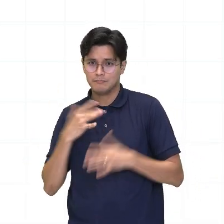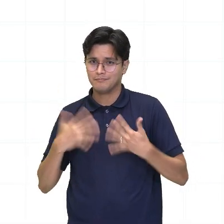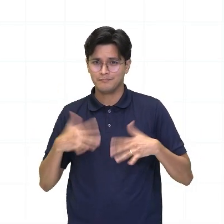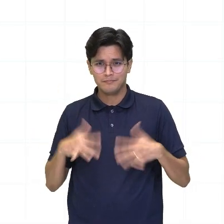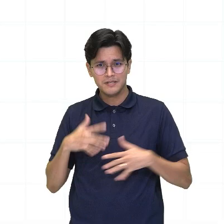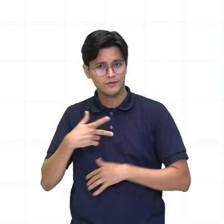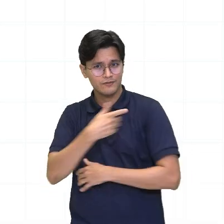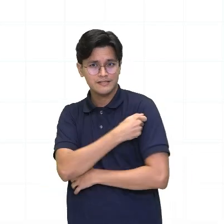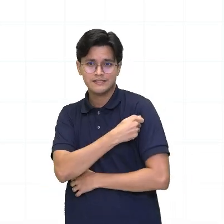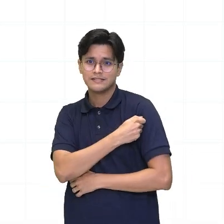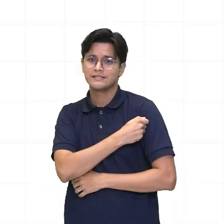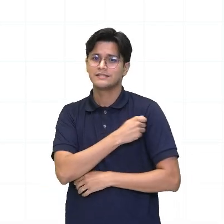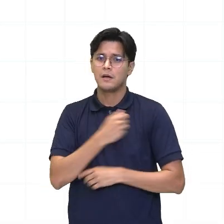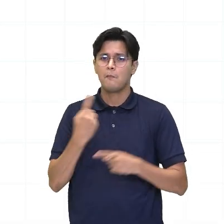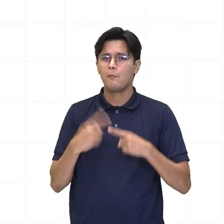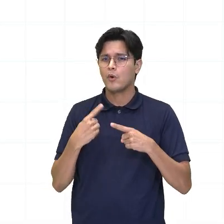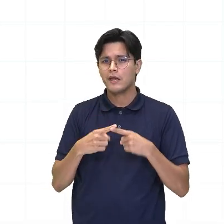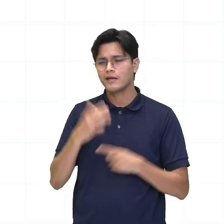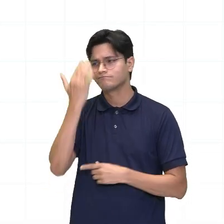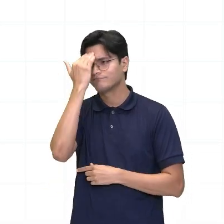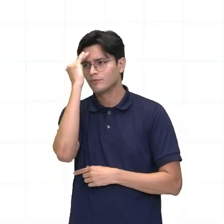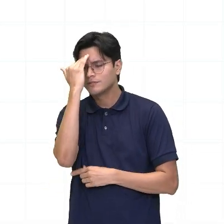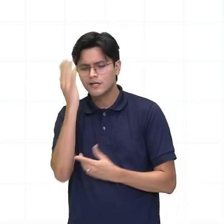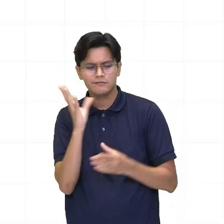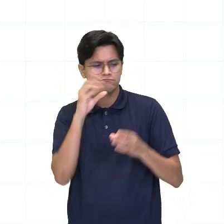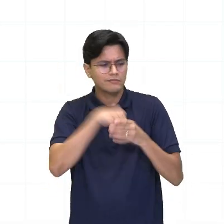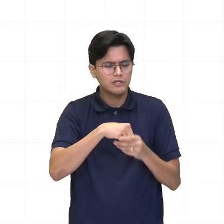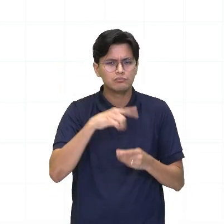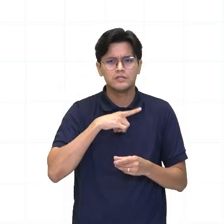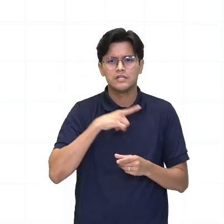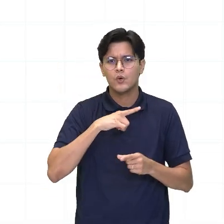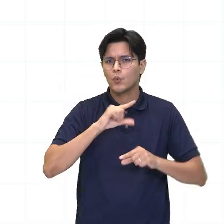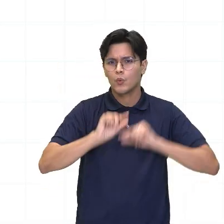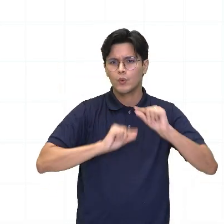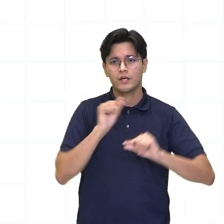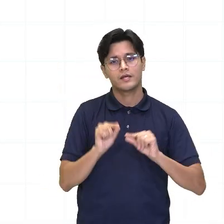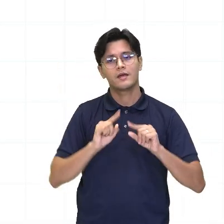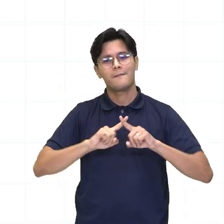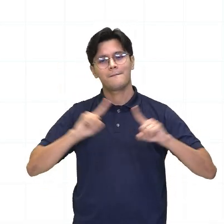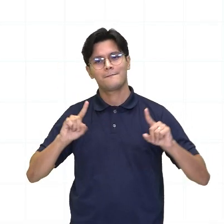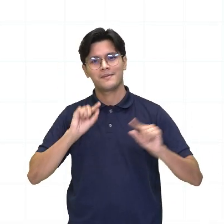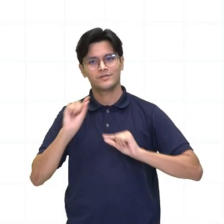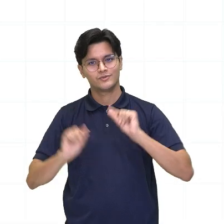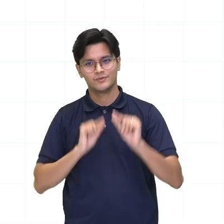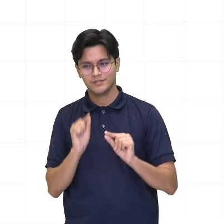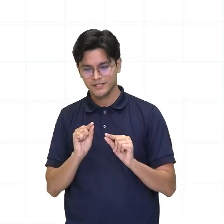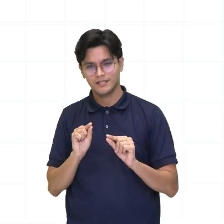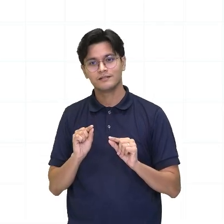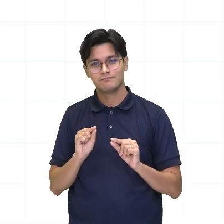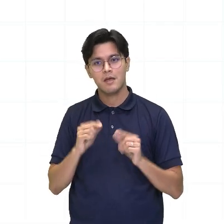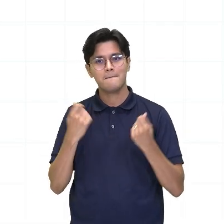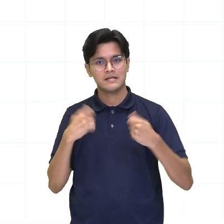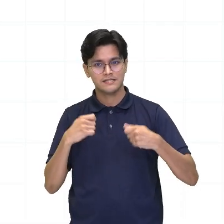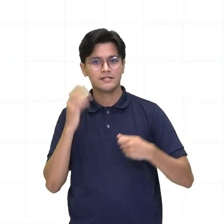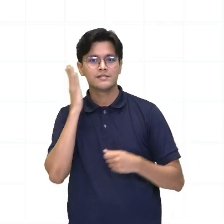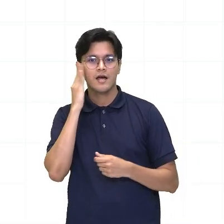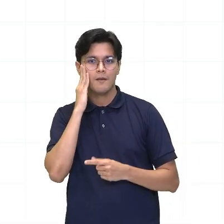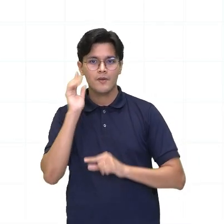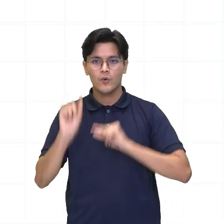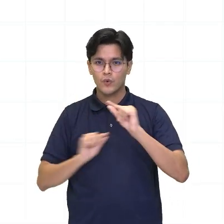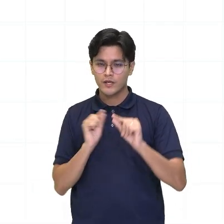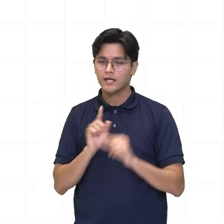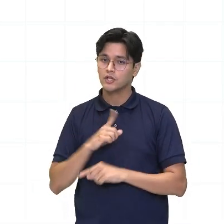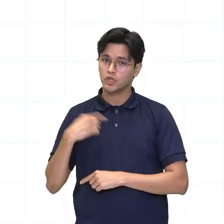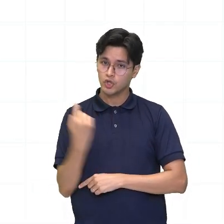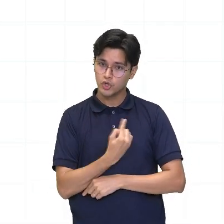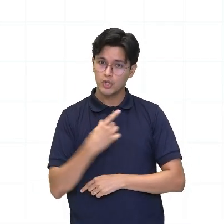sistema imunológico. Nós temos células de defesa naturais, mas muitas vezes vírus, bactérias,